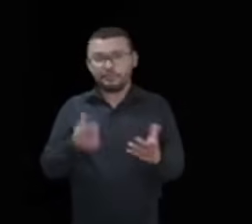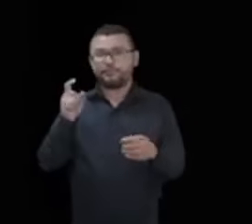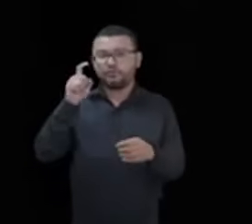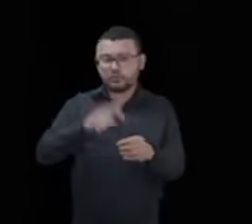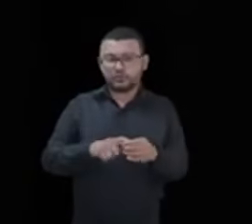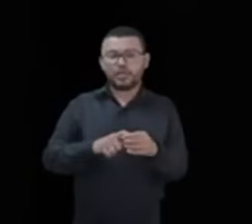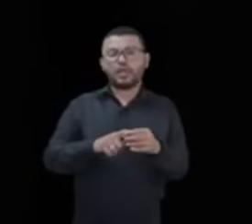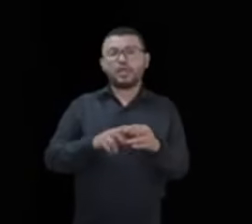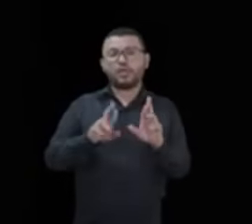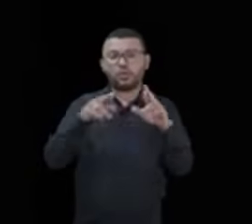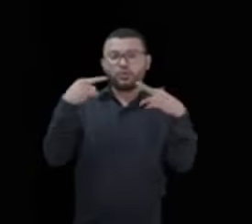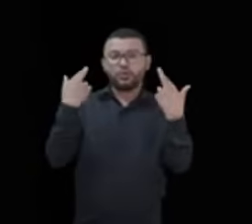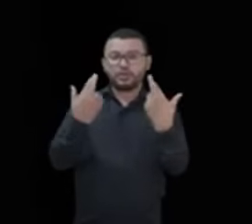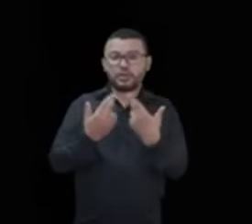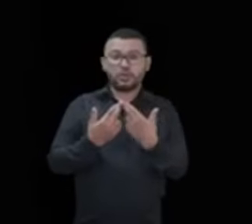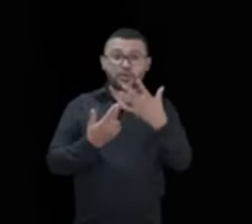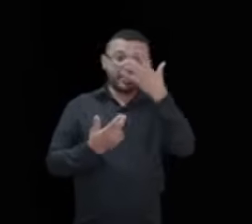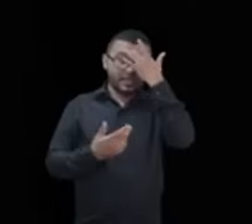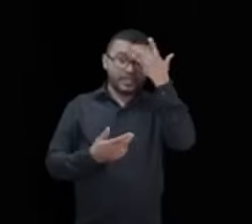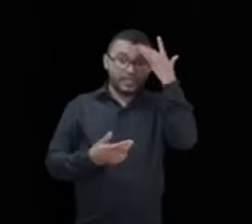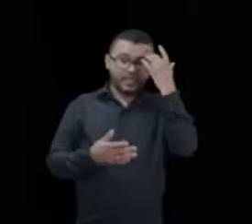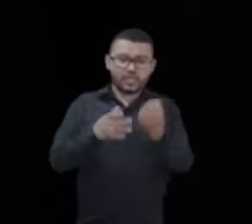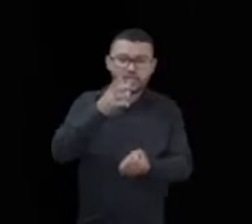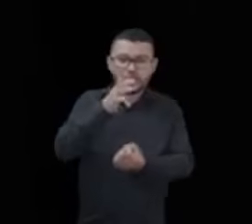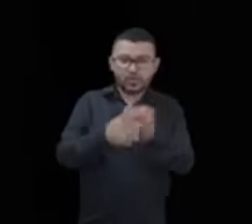aqueles que são a razão da nossa